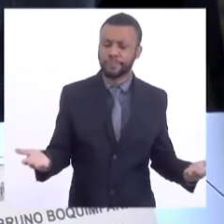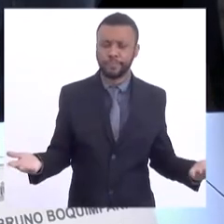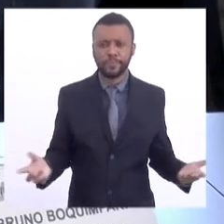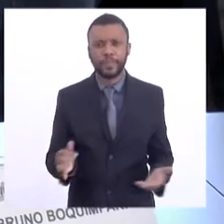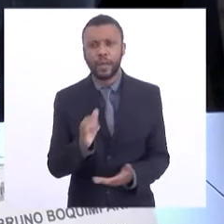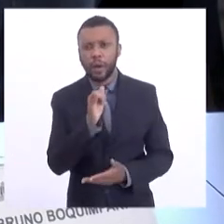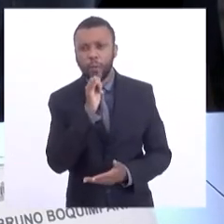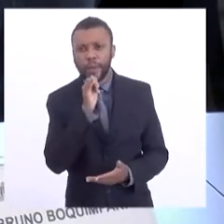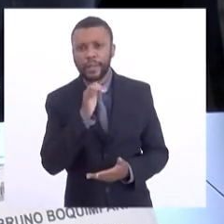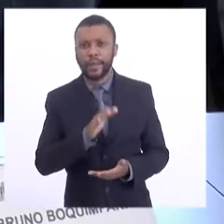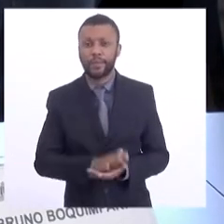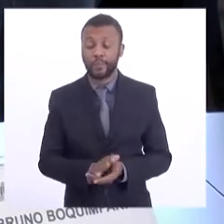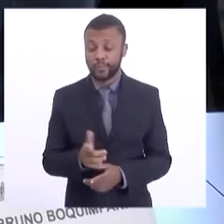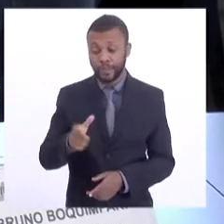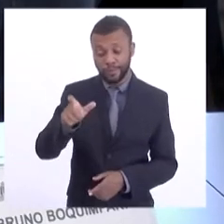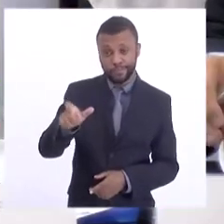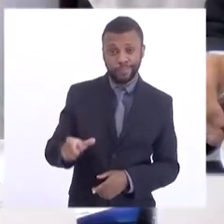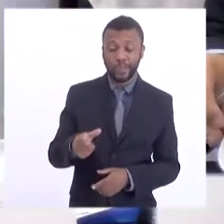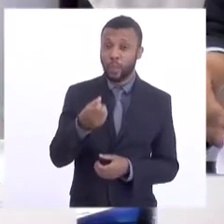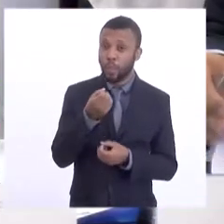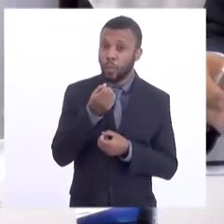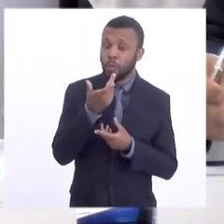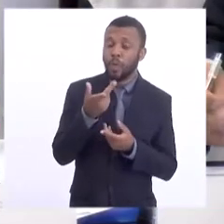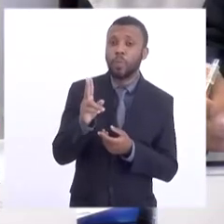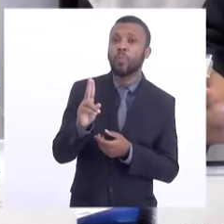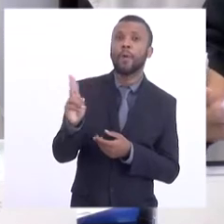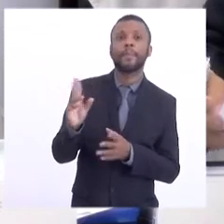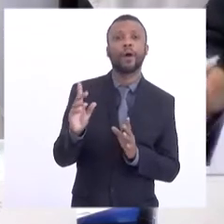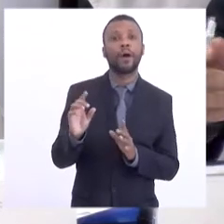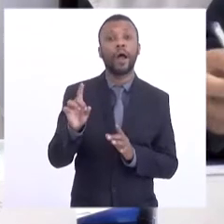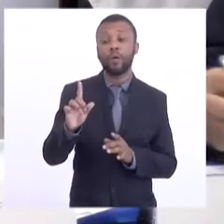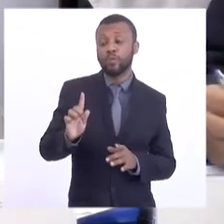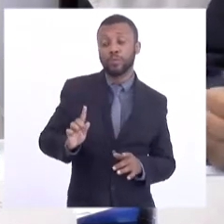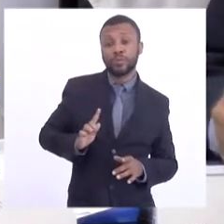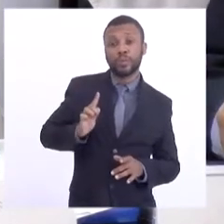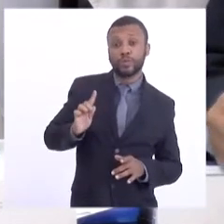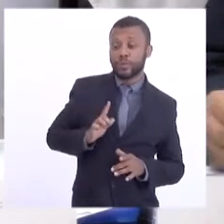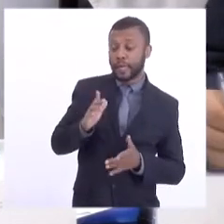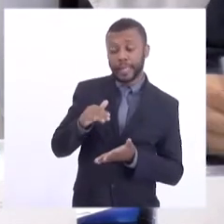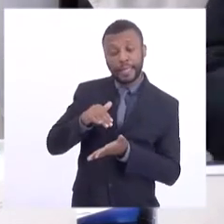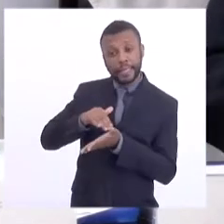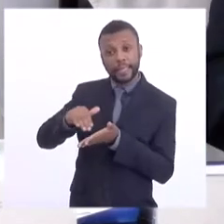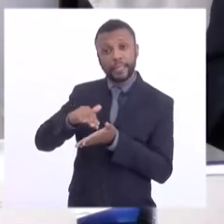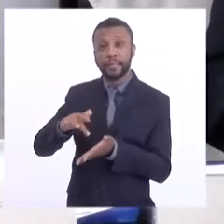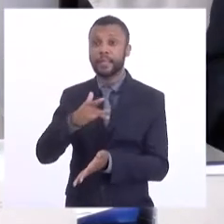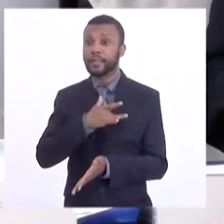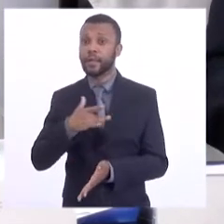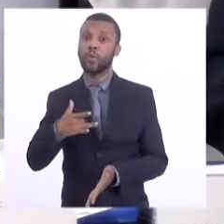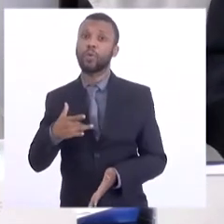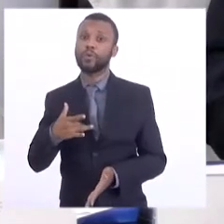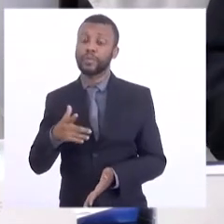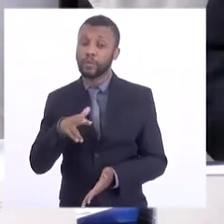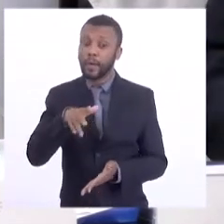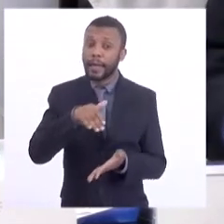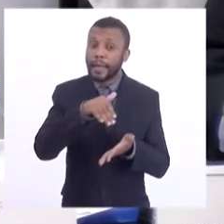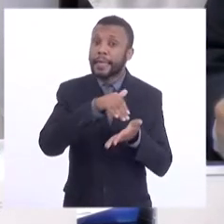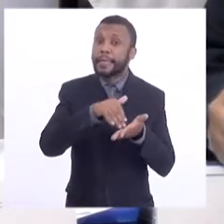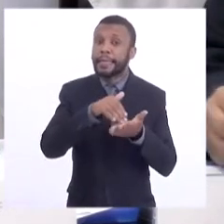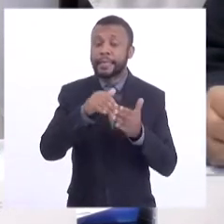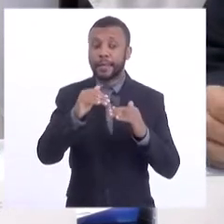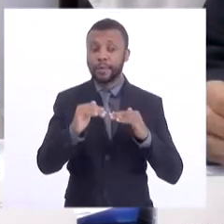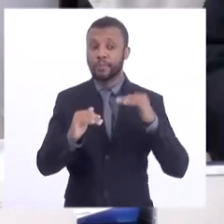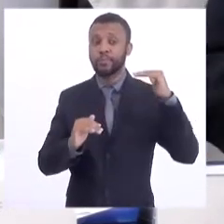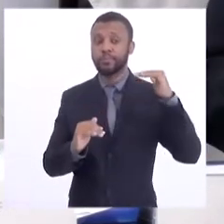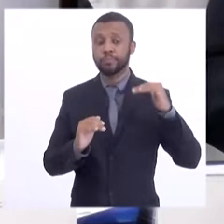o cidadão que não bote ficar nominando não era secretária num fez toda você prefere de saúde e ele tirou